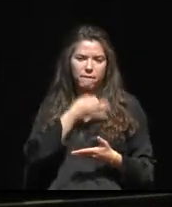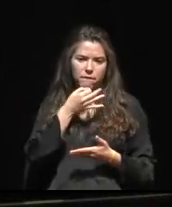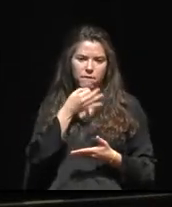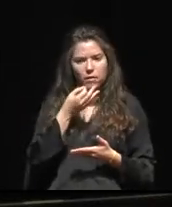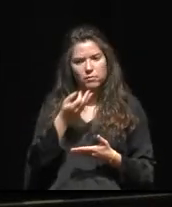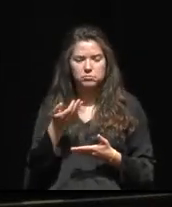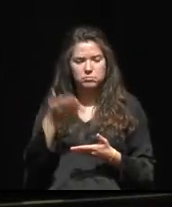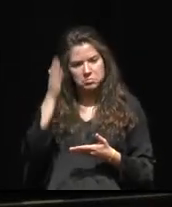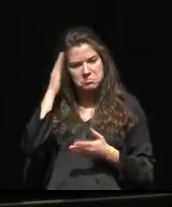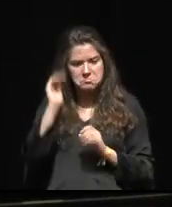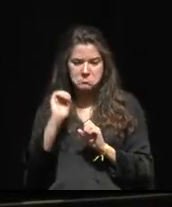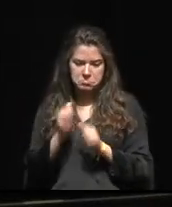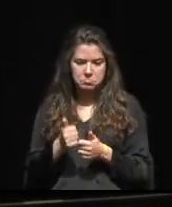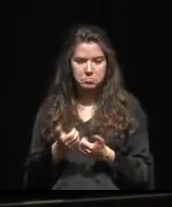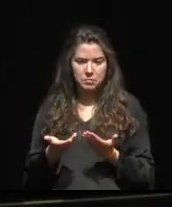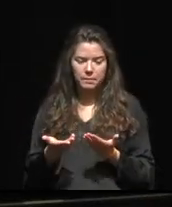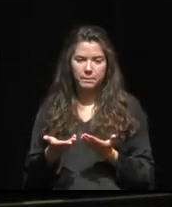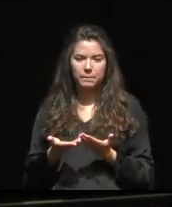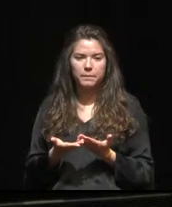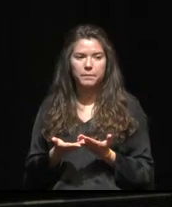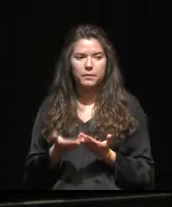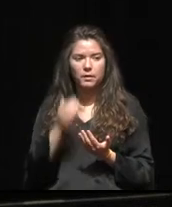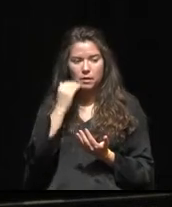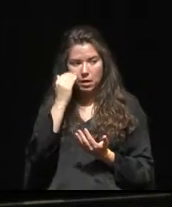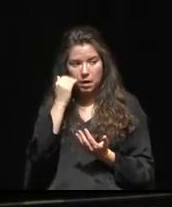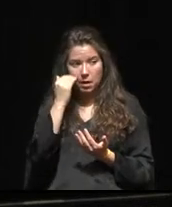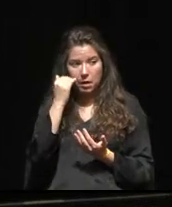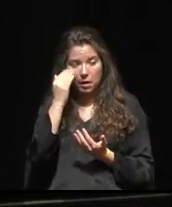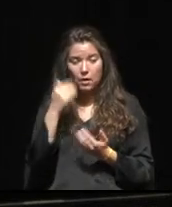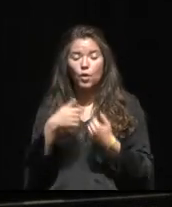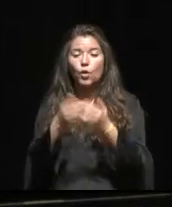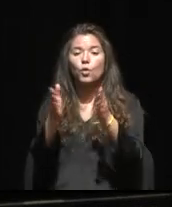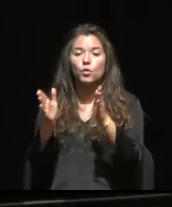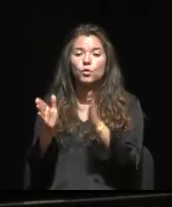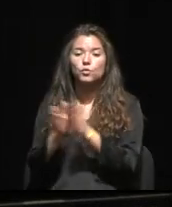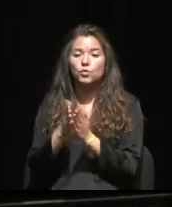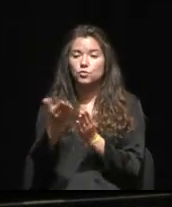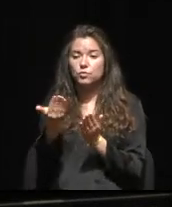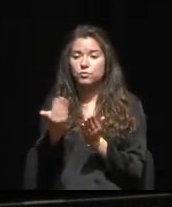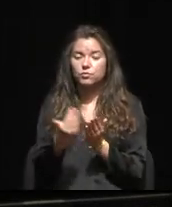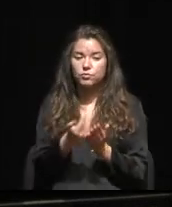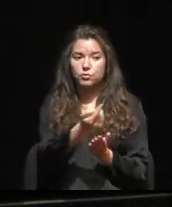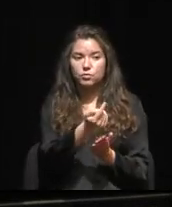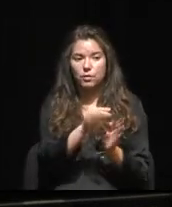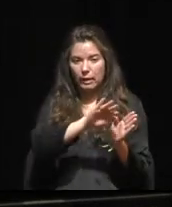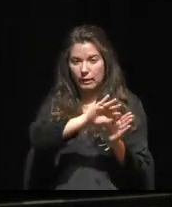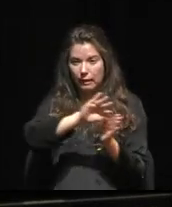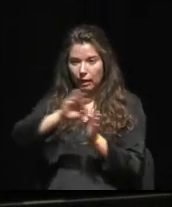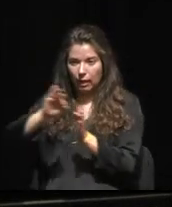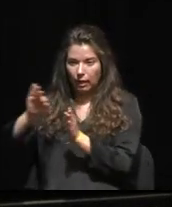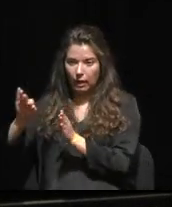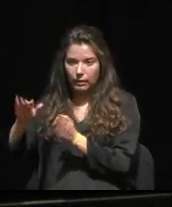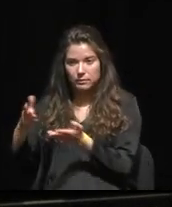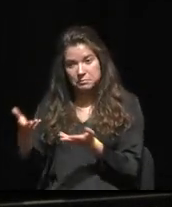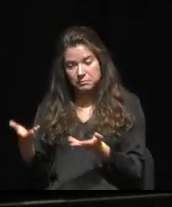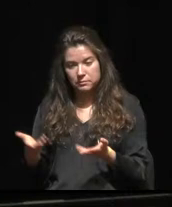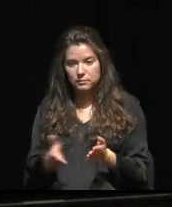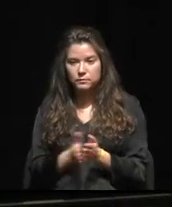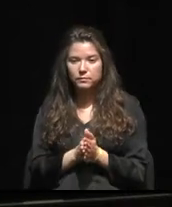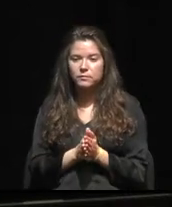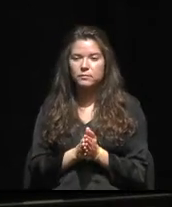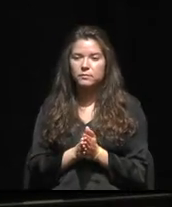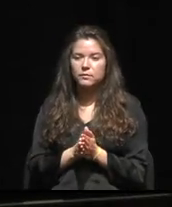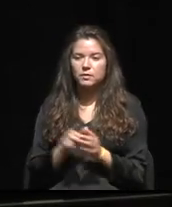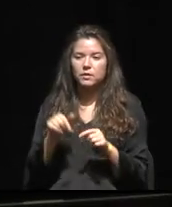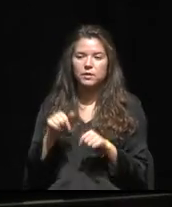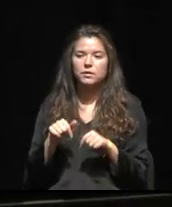estão certos lá está todos aqueles que foram trazidos por este lado estas